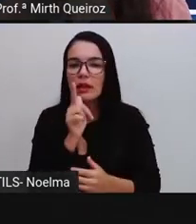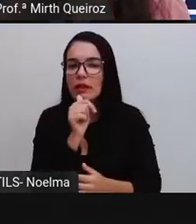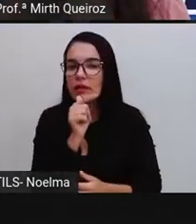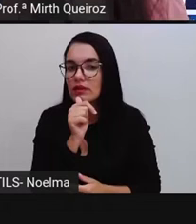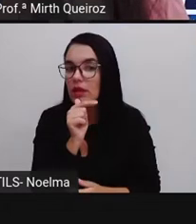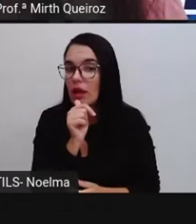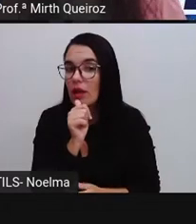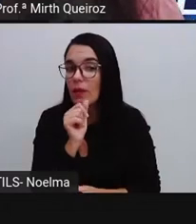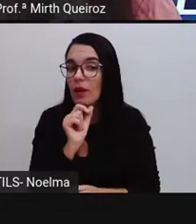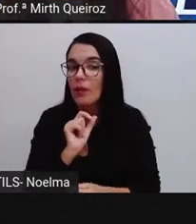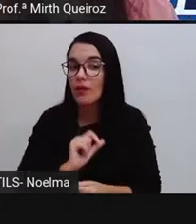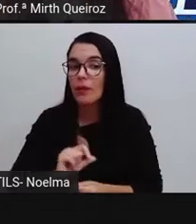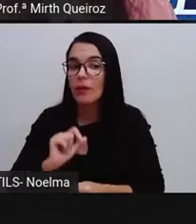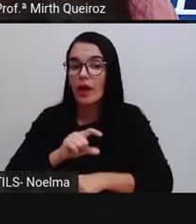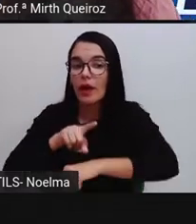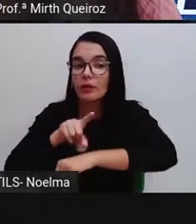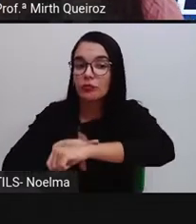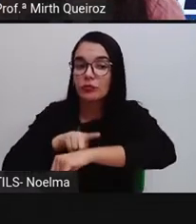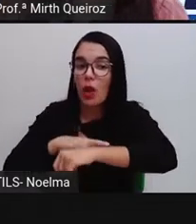ml, certo? Outra